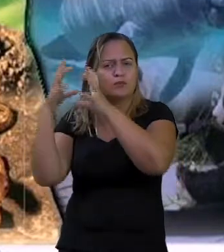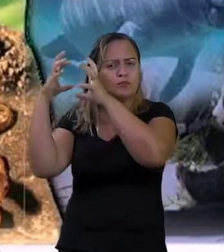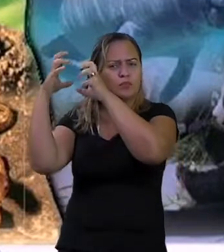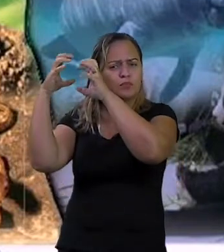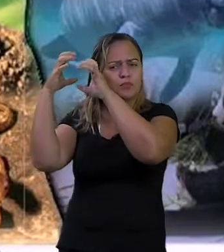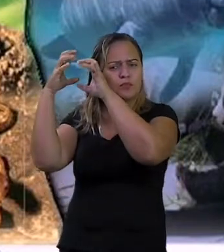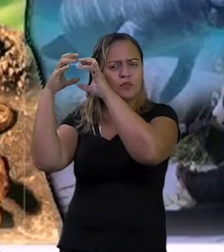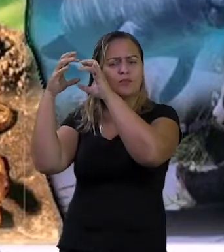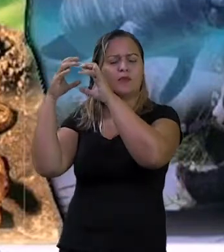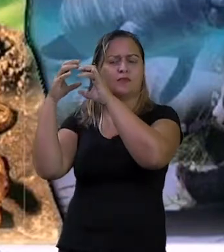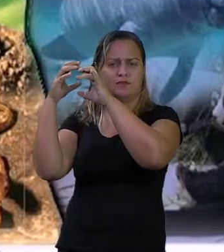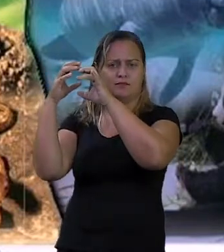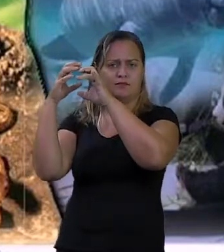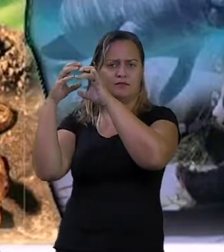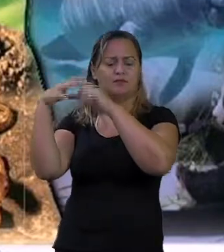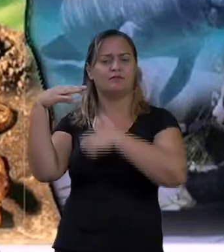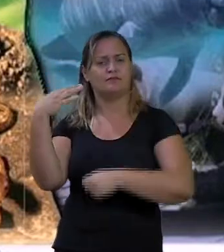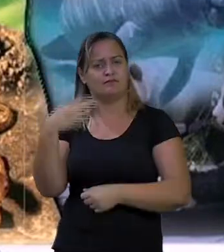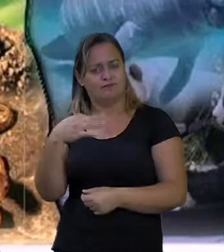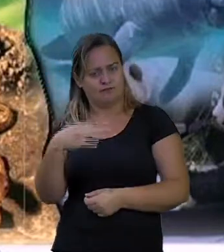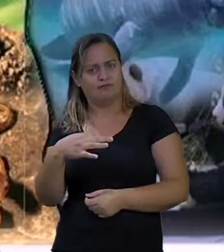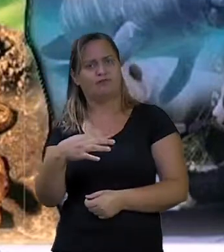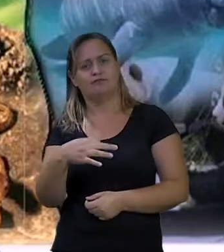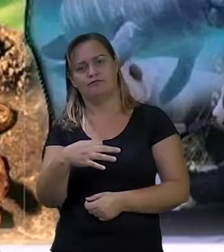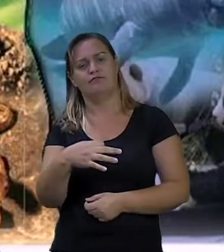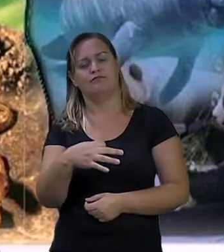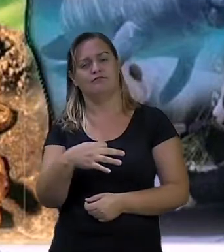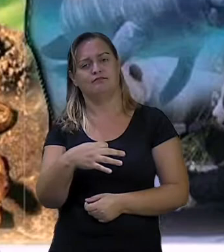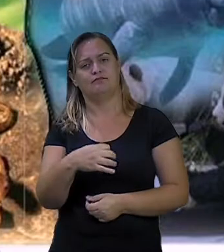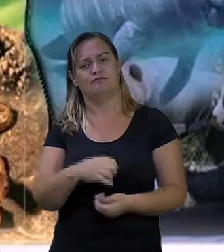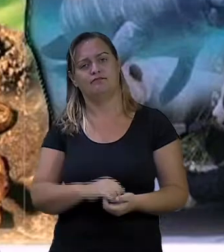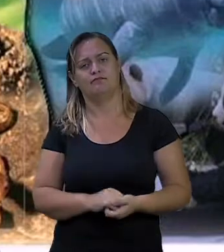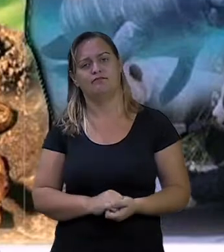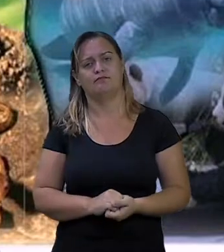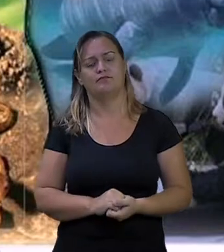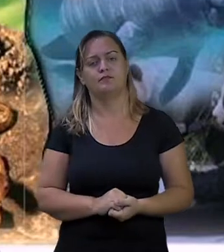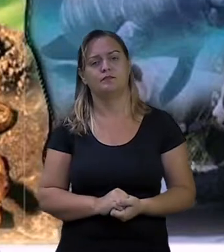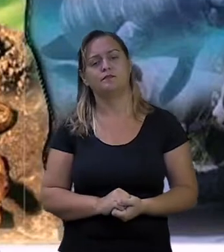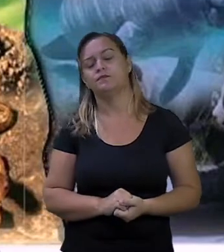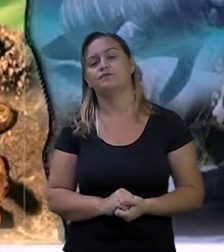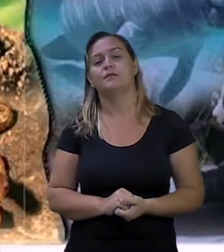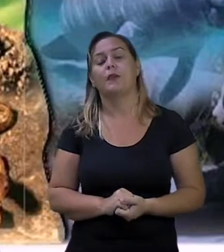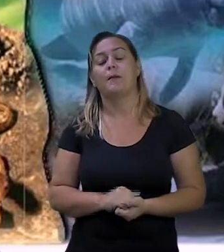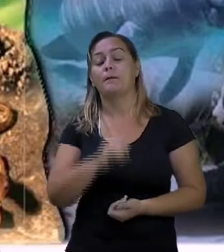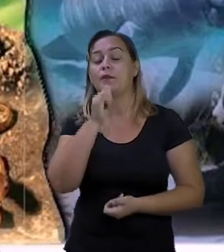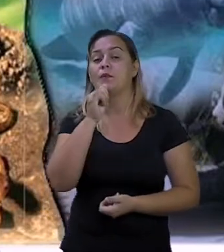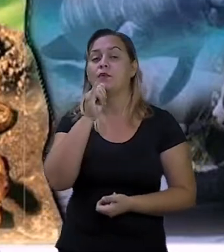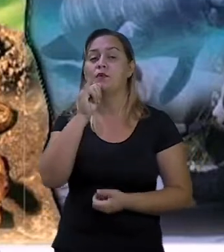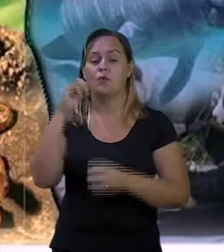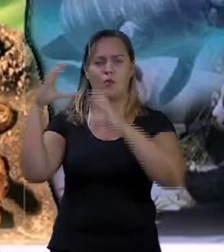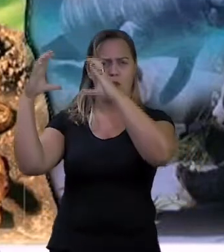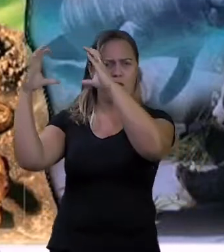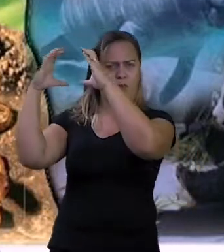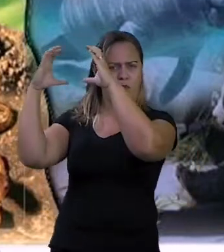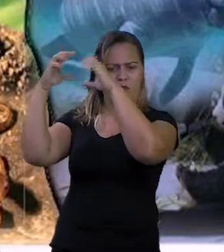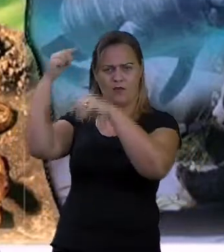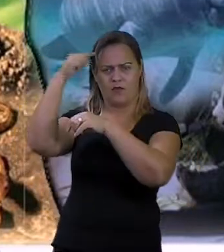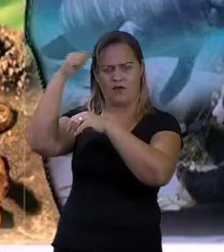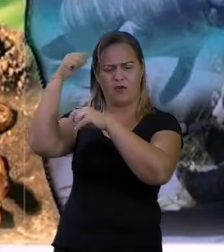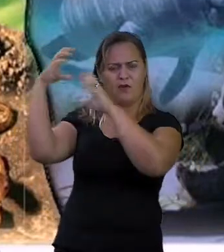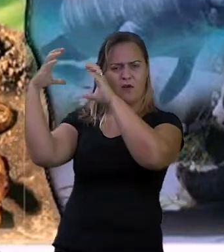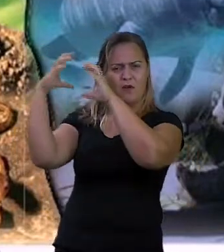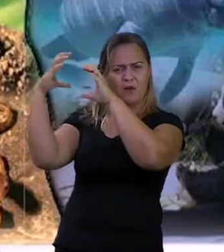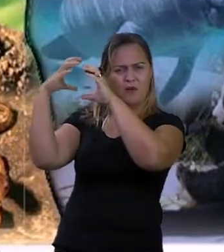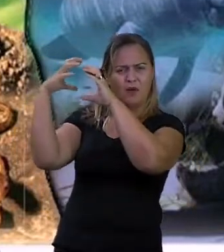vai conseguir ter uma motilidade? Sim, não vai conseguir se movimentar, como as articulações que nós temos